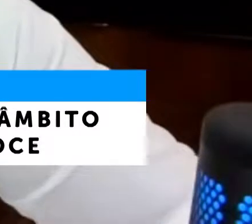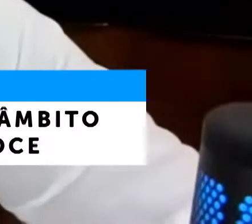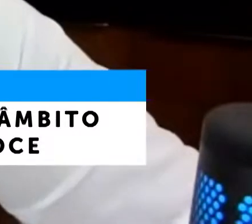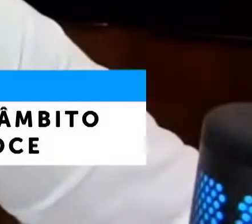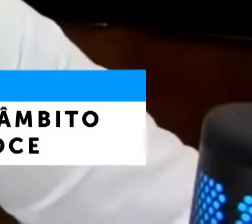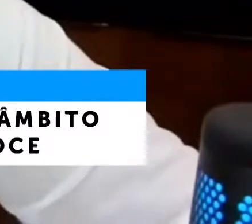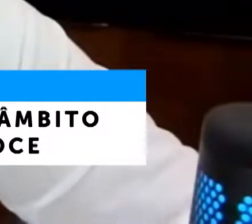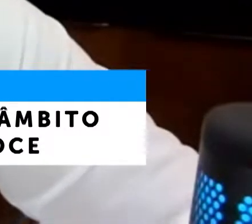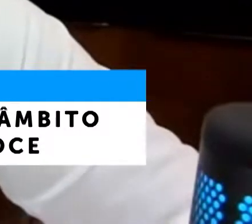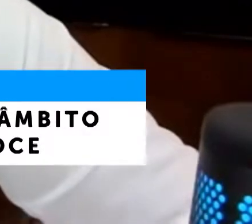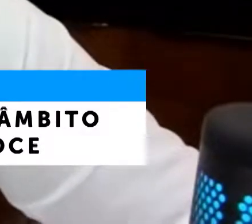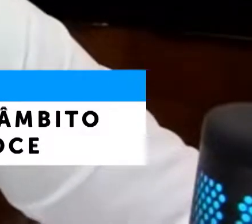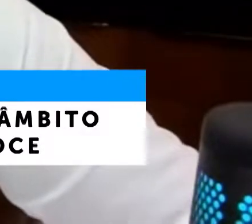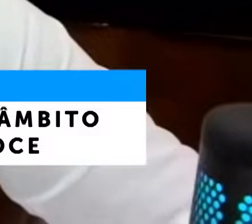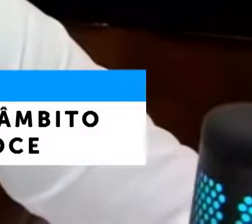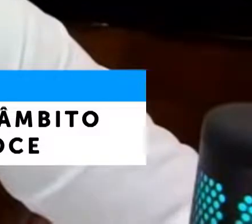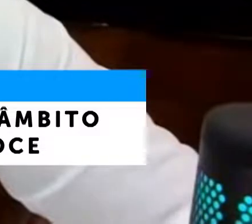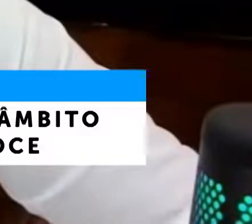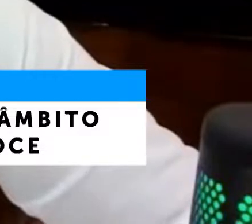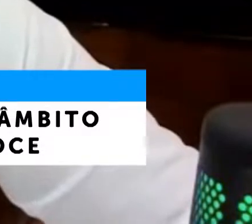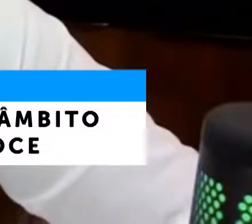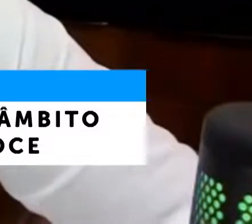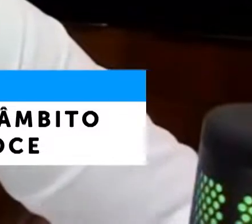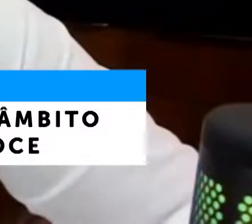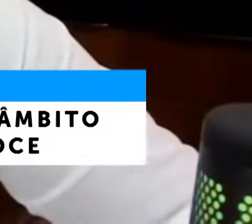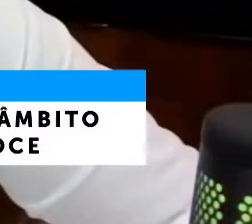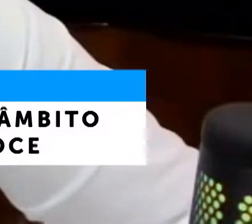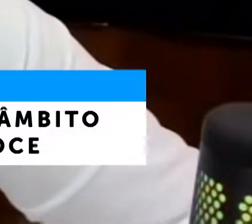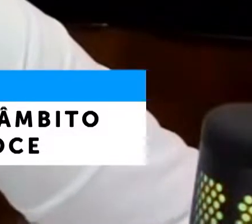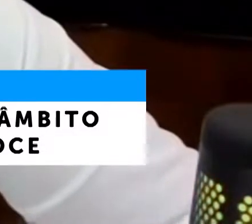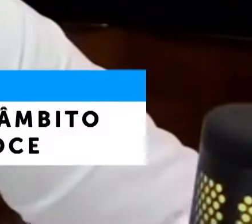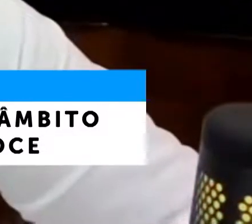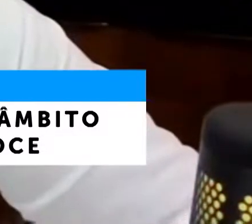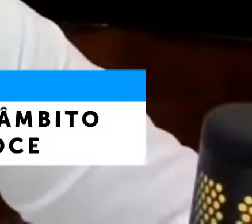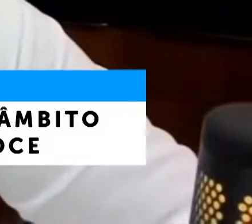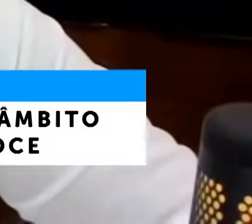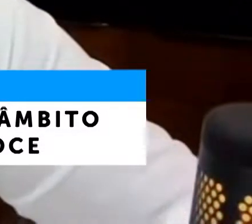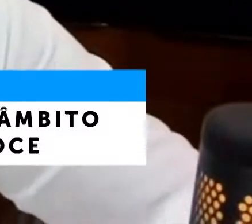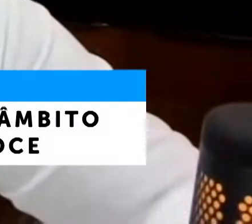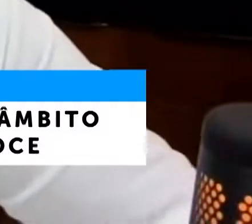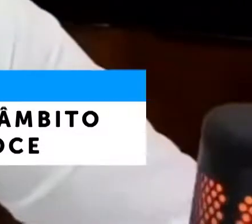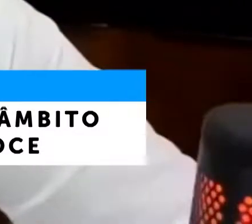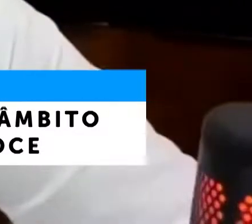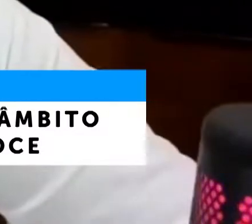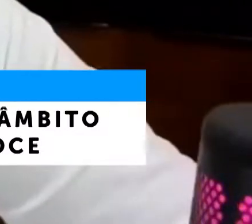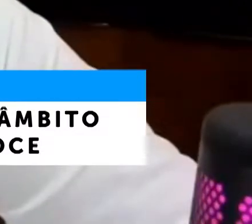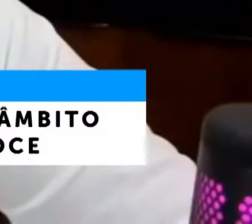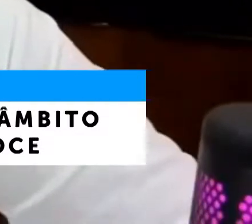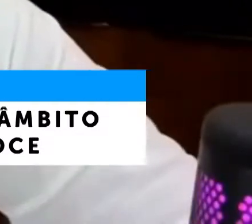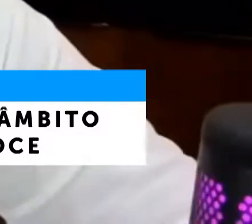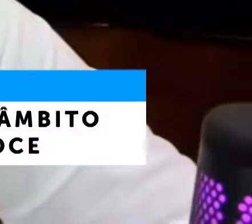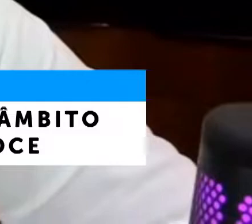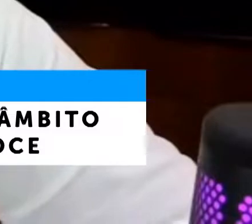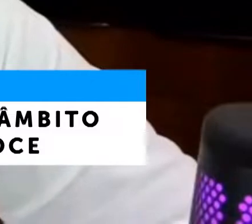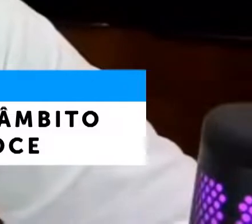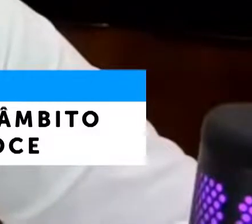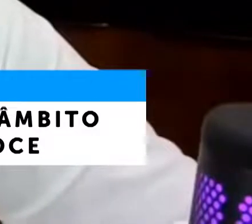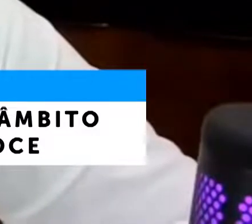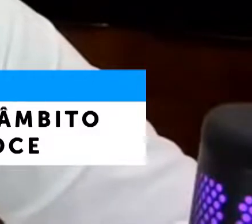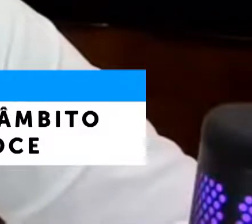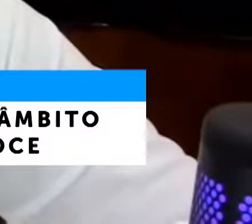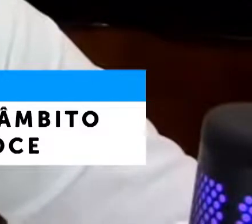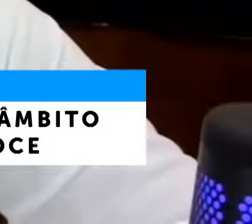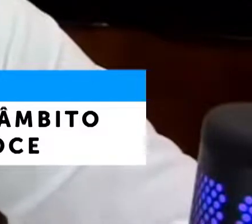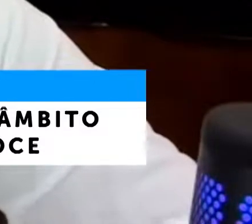ambiente escolar, onde trabalham pessoas dignas, professores honrados, onde tem crianças sendo preparadas para o futuro do